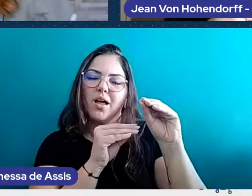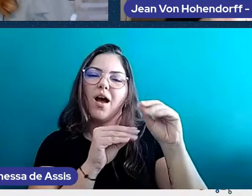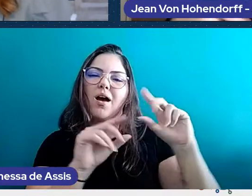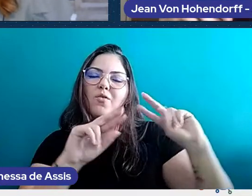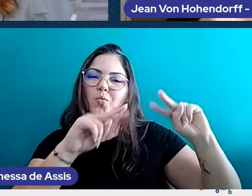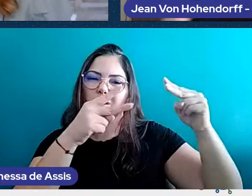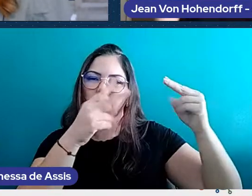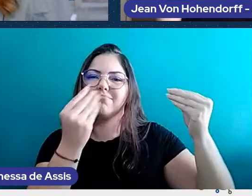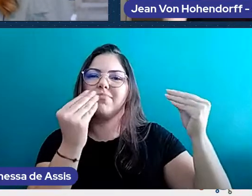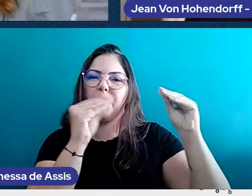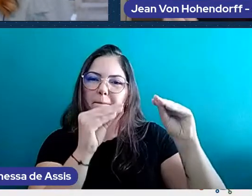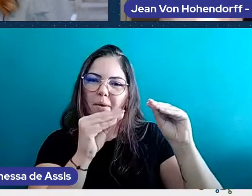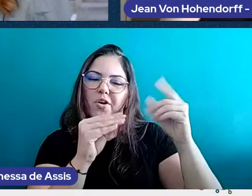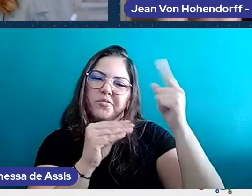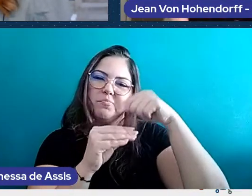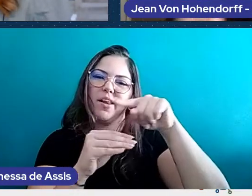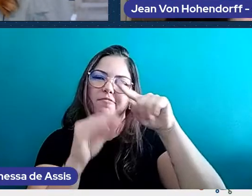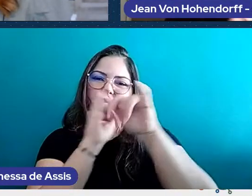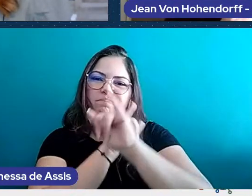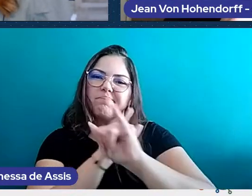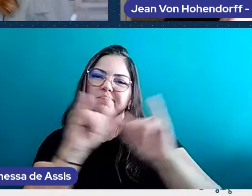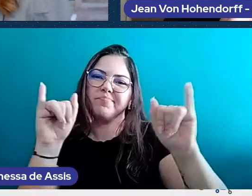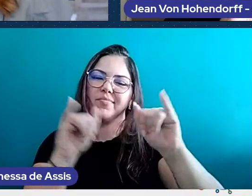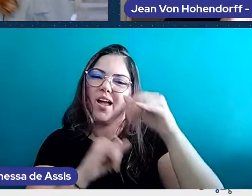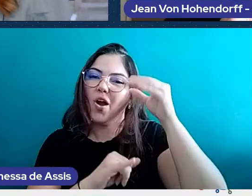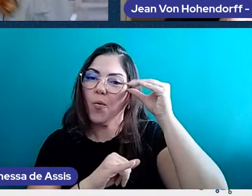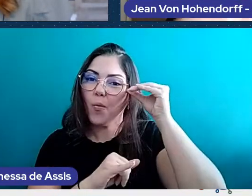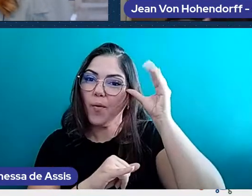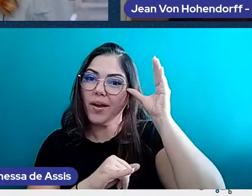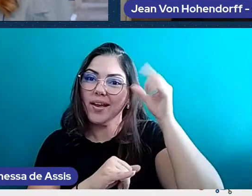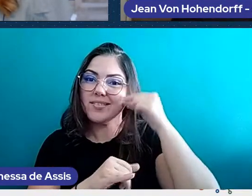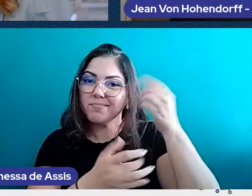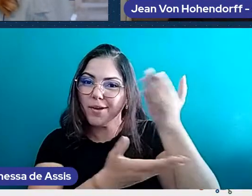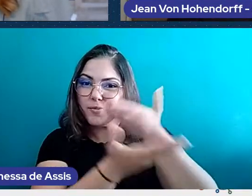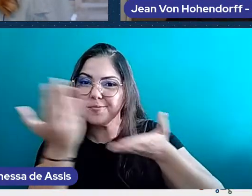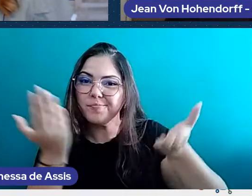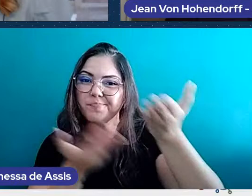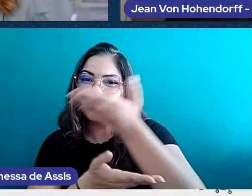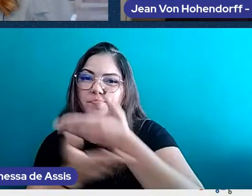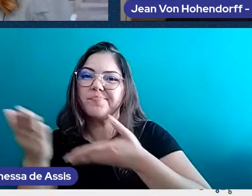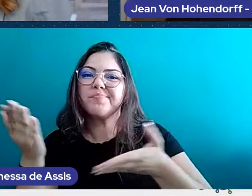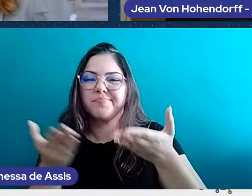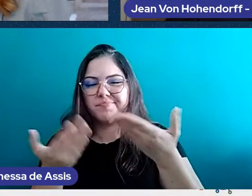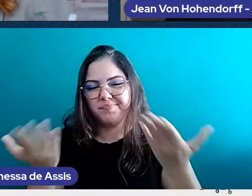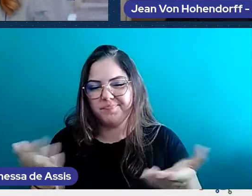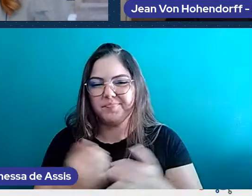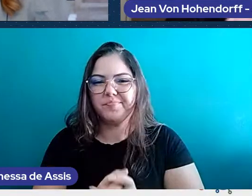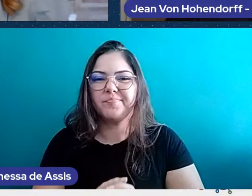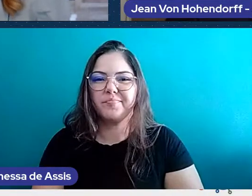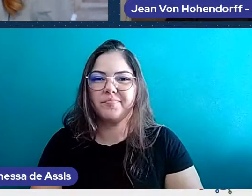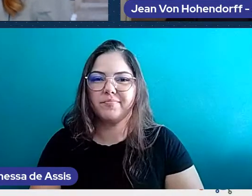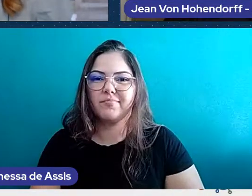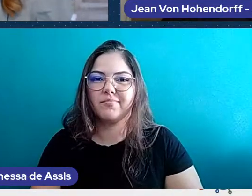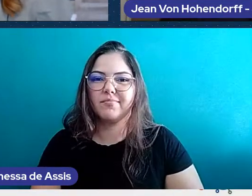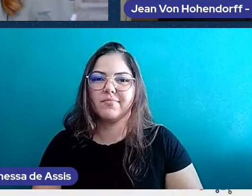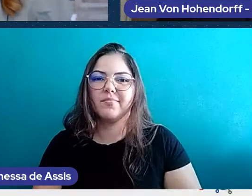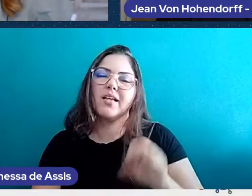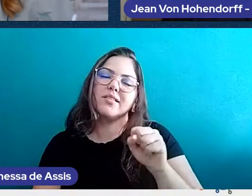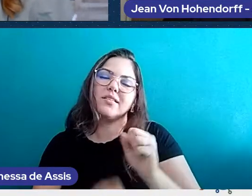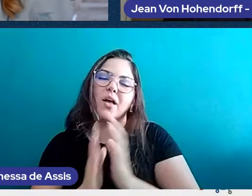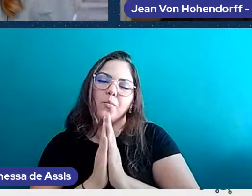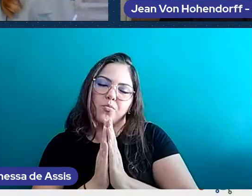gente precisa, né? O conhecimento está aí para circular, que é o que vocês aí fazem muito bem. Sim, inclusive você pode me